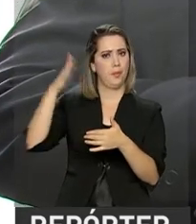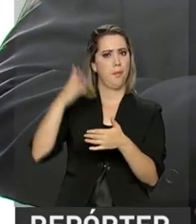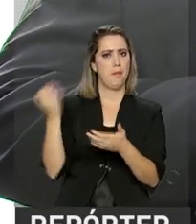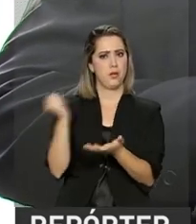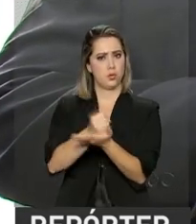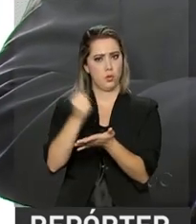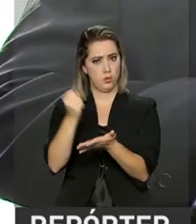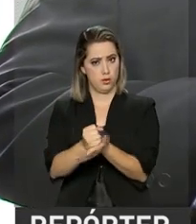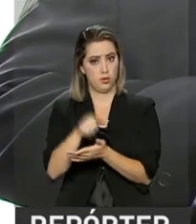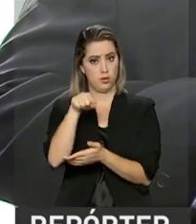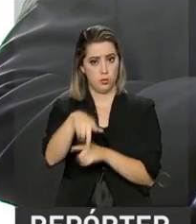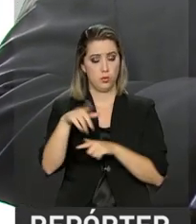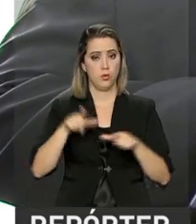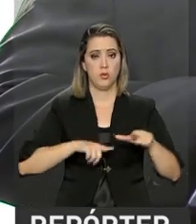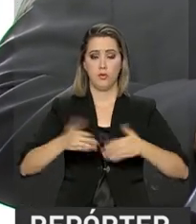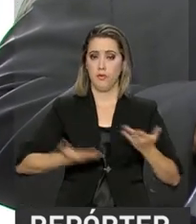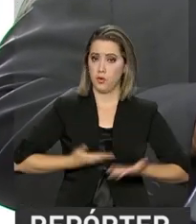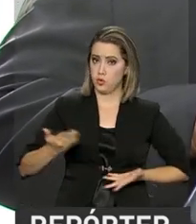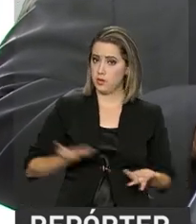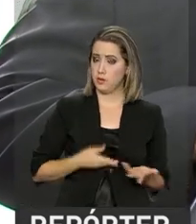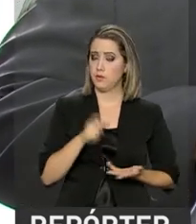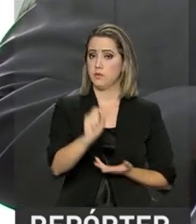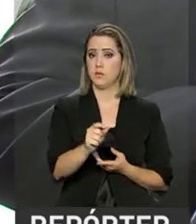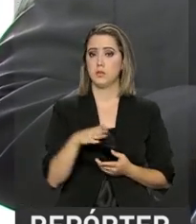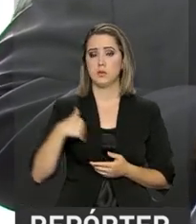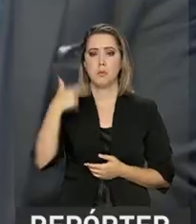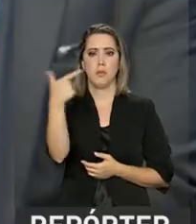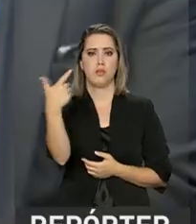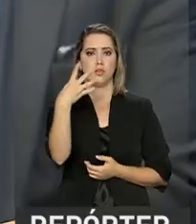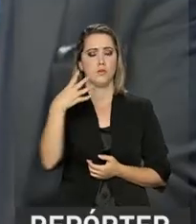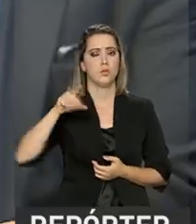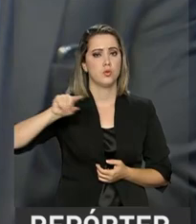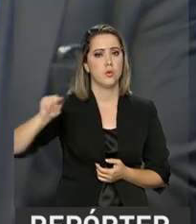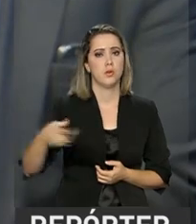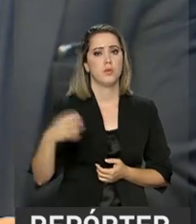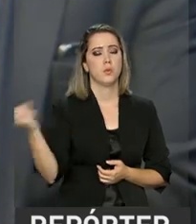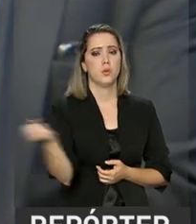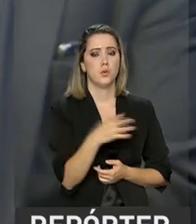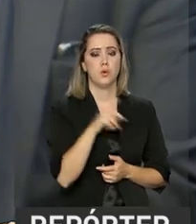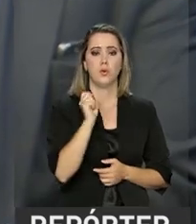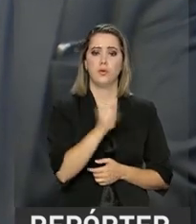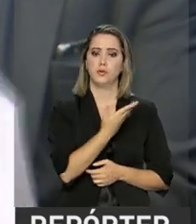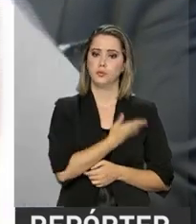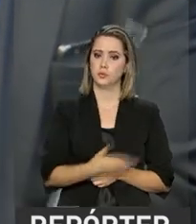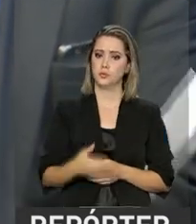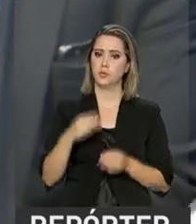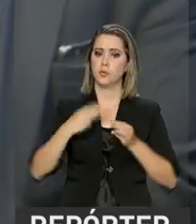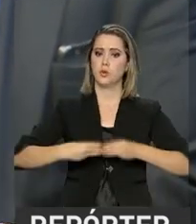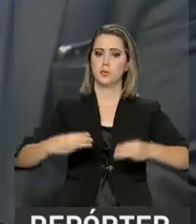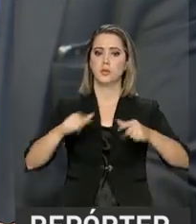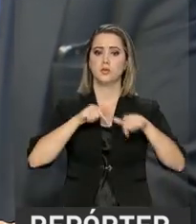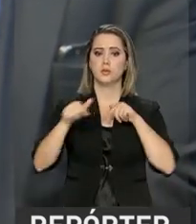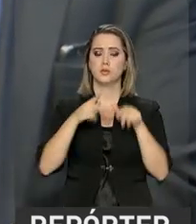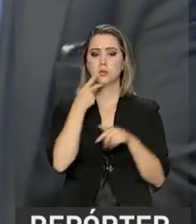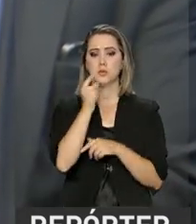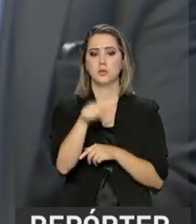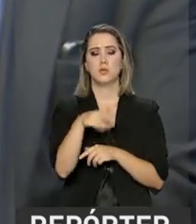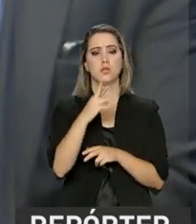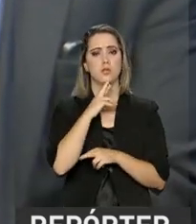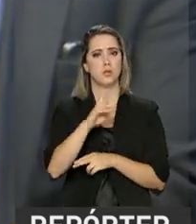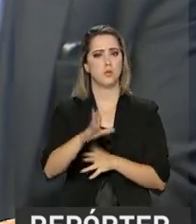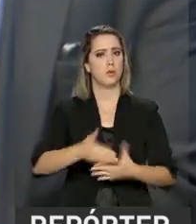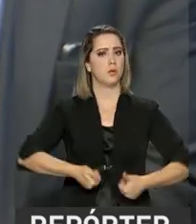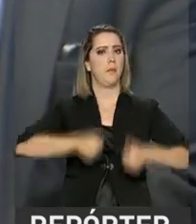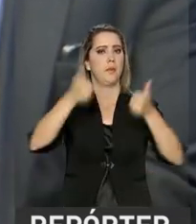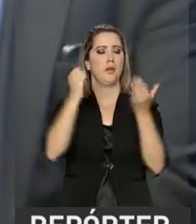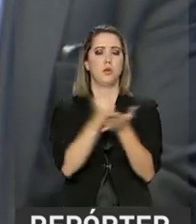serviços. Foram mais de 24 mil novos postos. De acordo com o Ministério do Trabalho, este é o melhor resultado